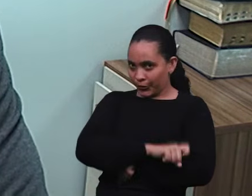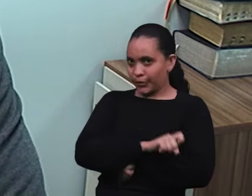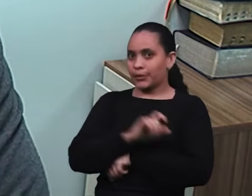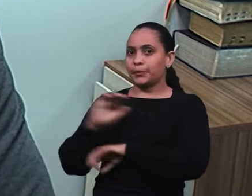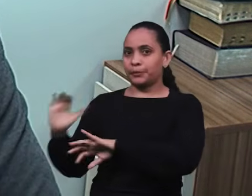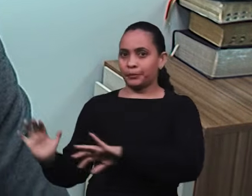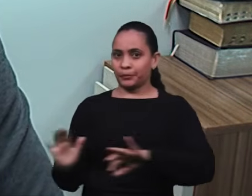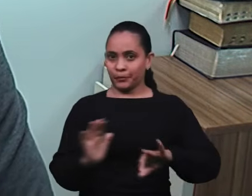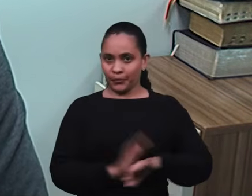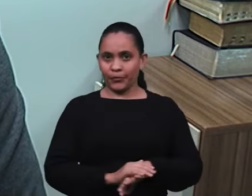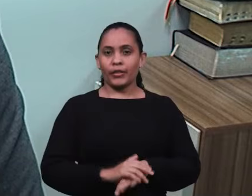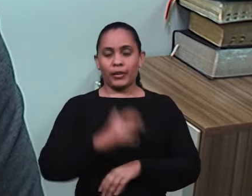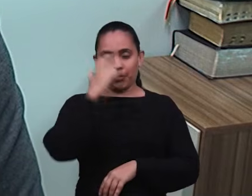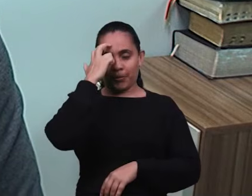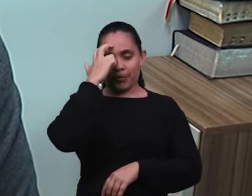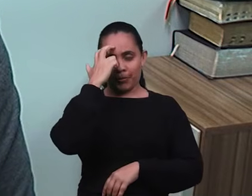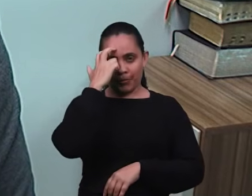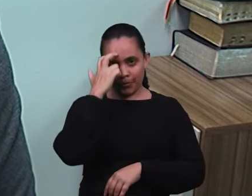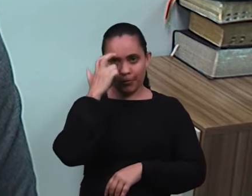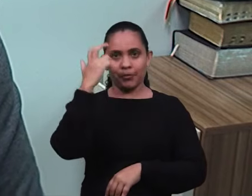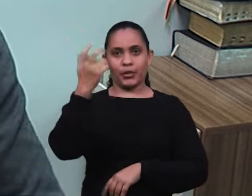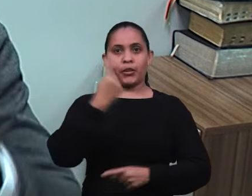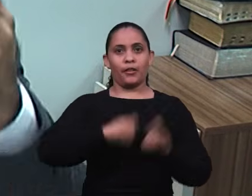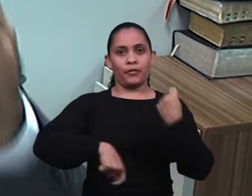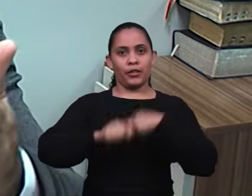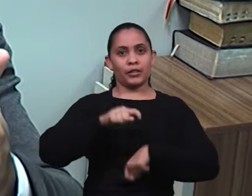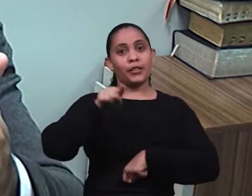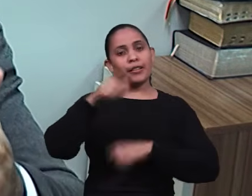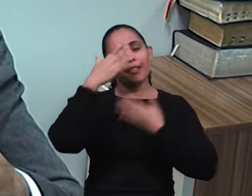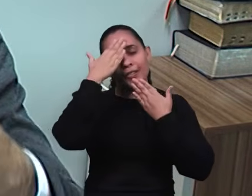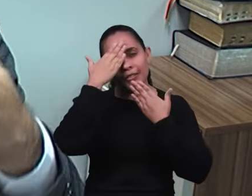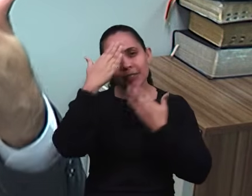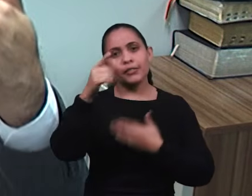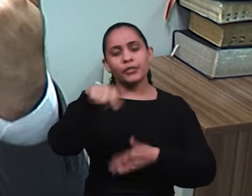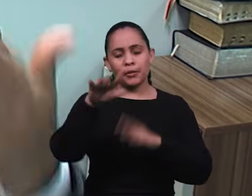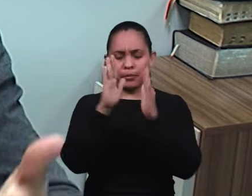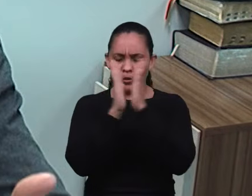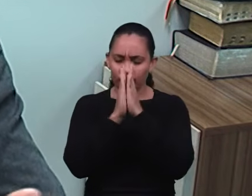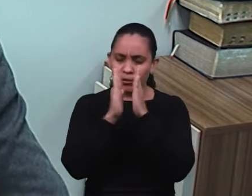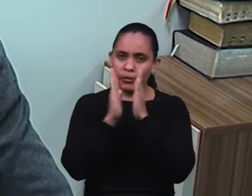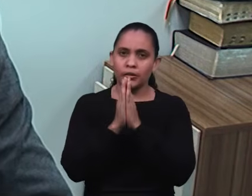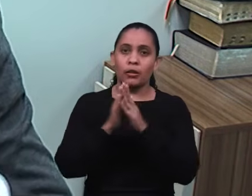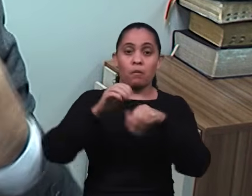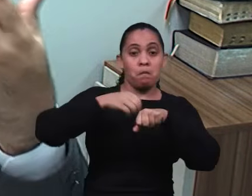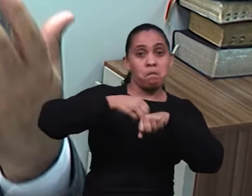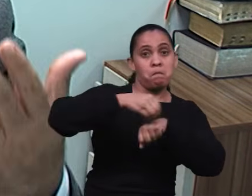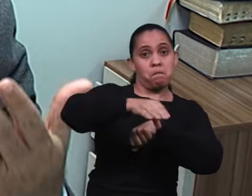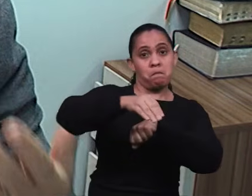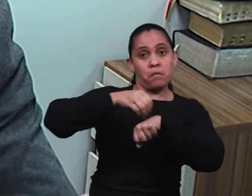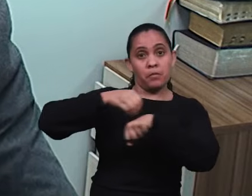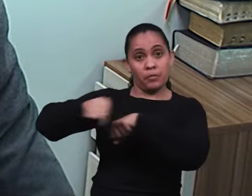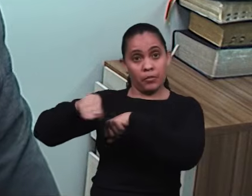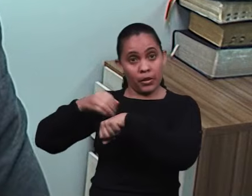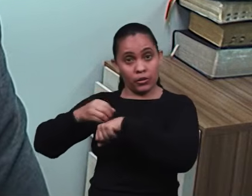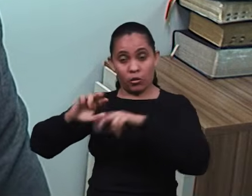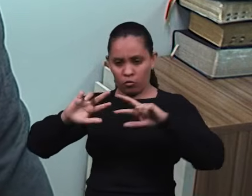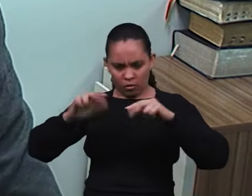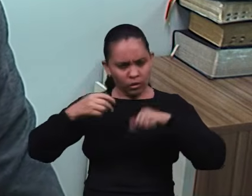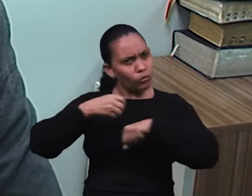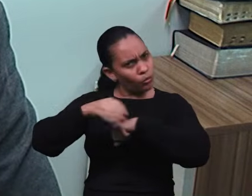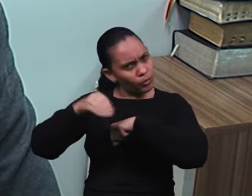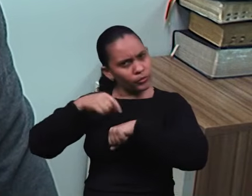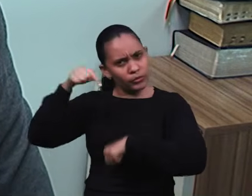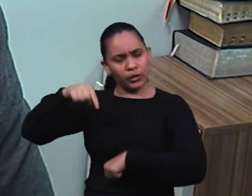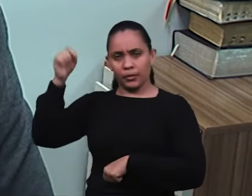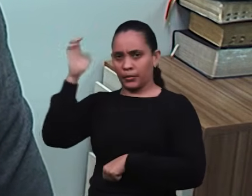programa Sabedoria Financeira. Quero agradecer a você pela sua audiência, pelas orações. Compartilhe o link aqui do programa. Você